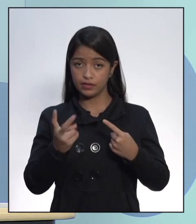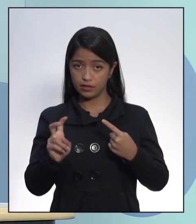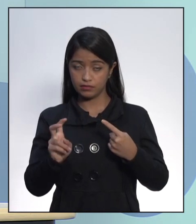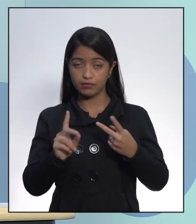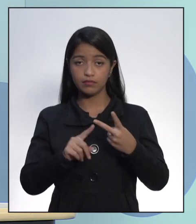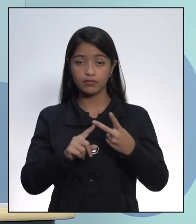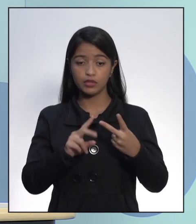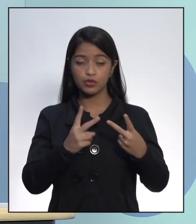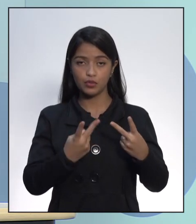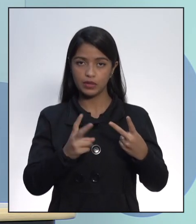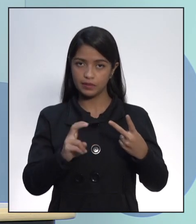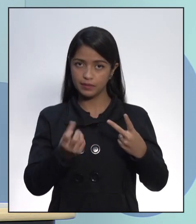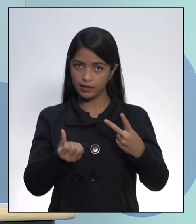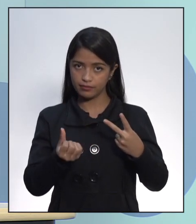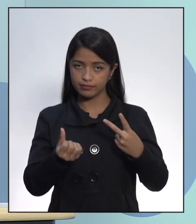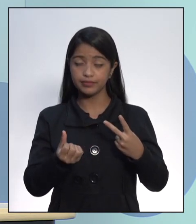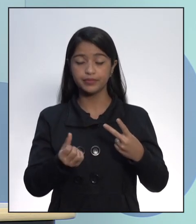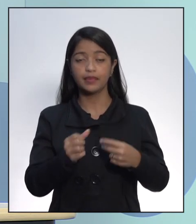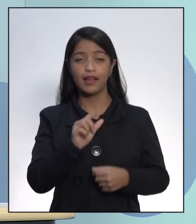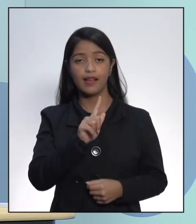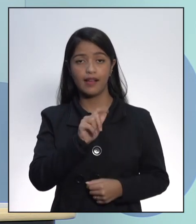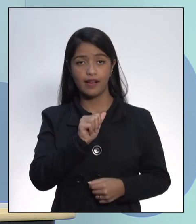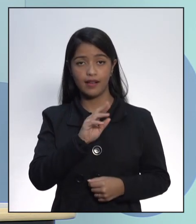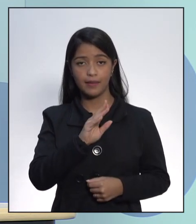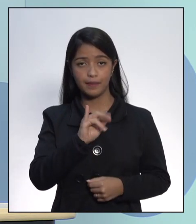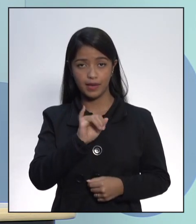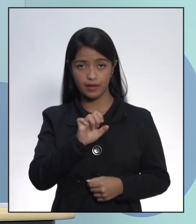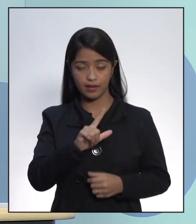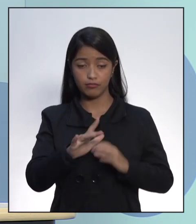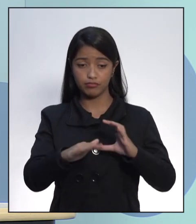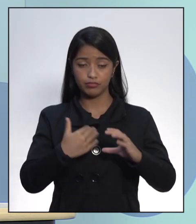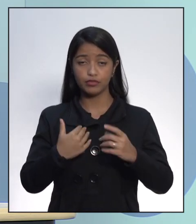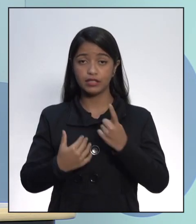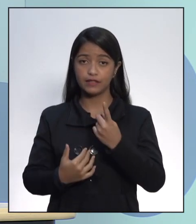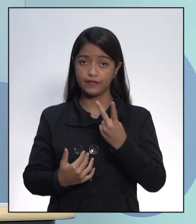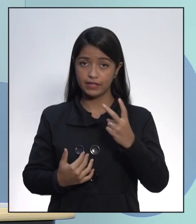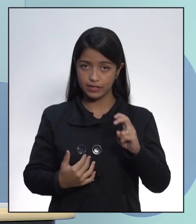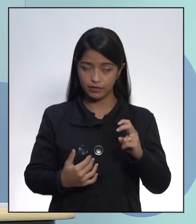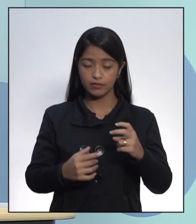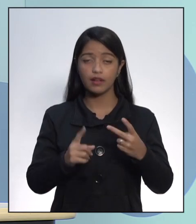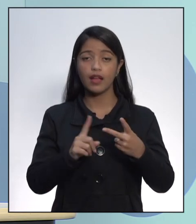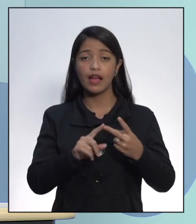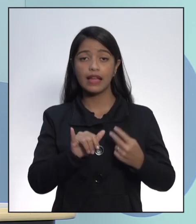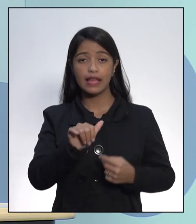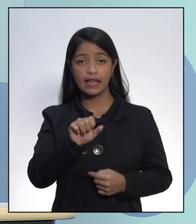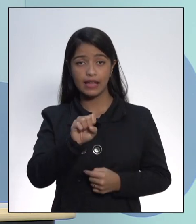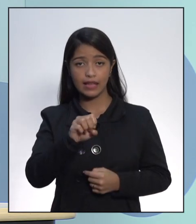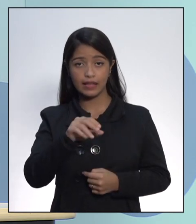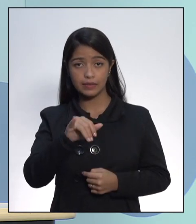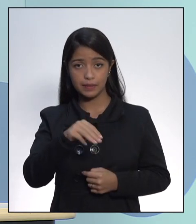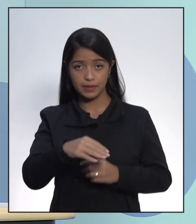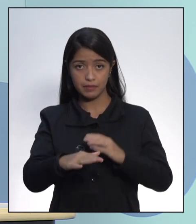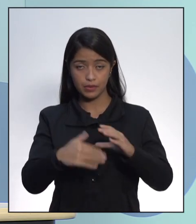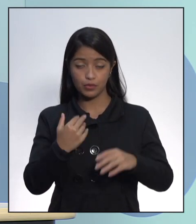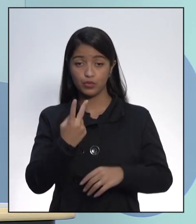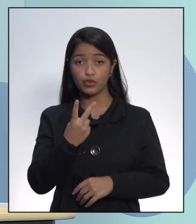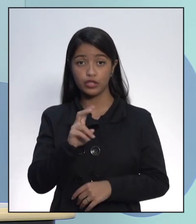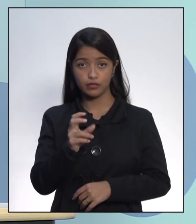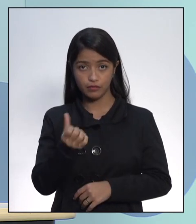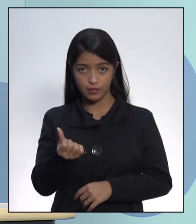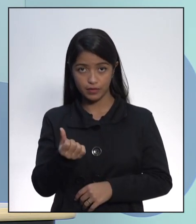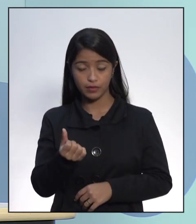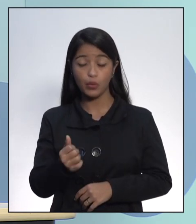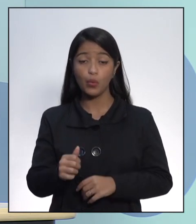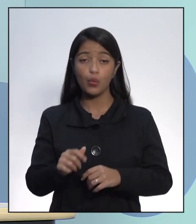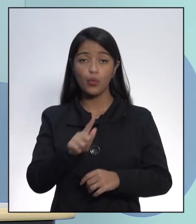e 256. O Gabriel colocou 125, a Yasmin colocou 256, o Gustavo colocou 256,